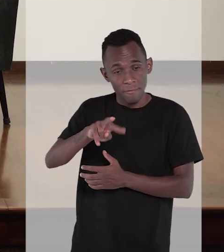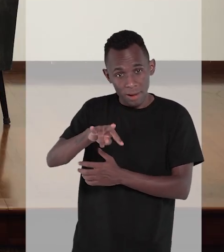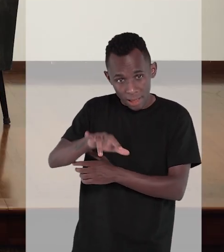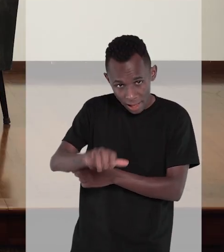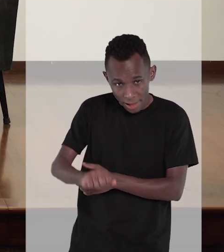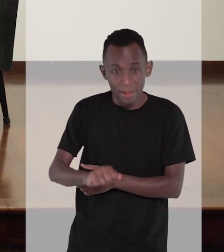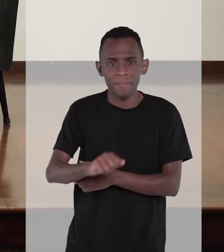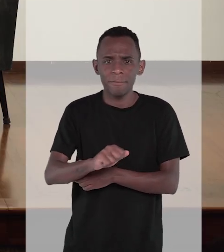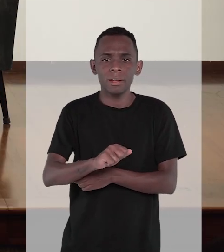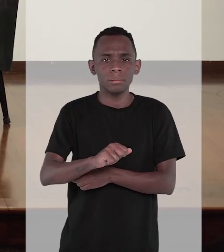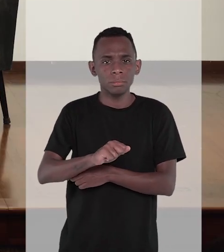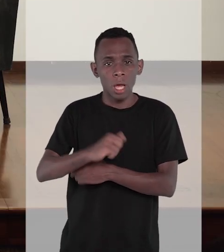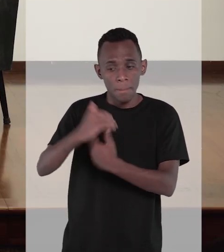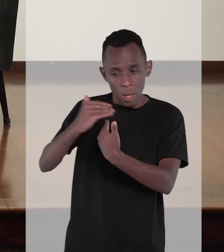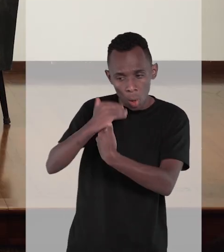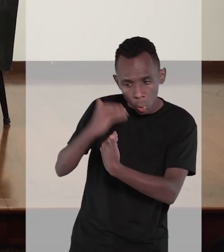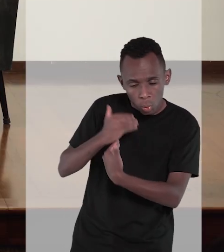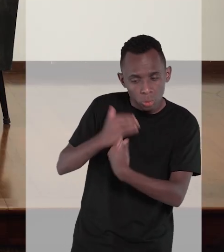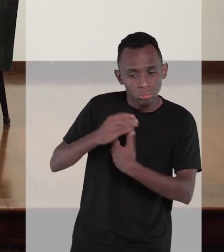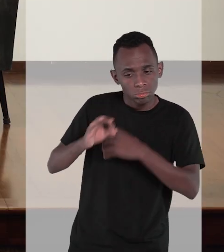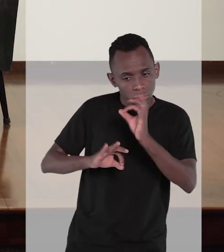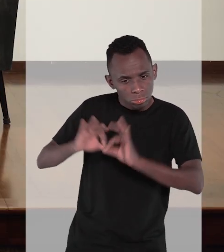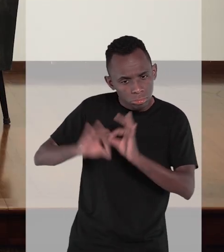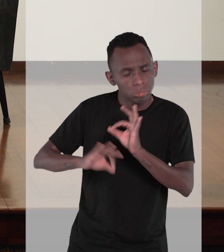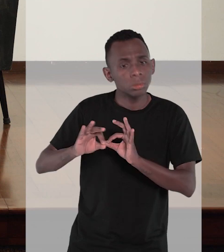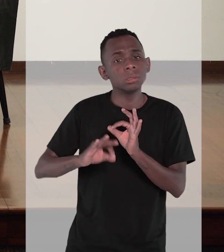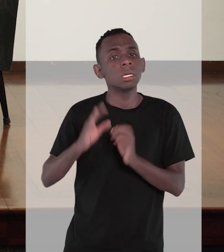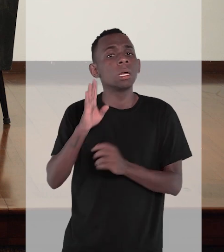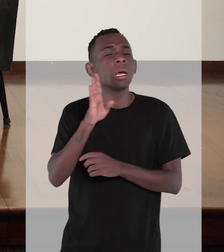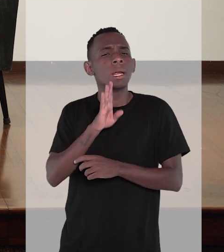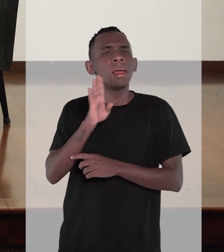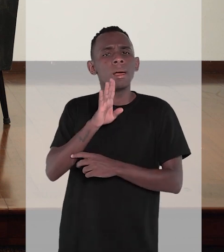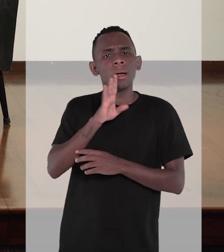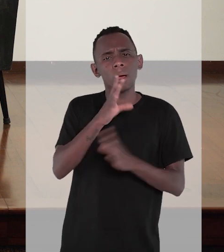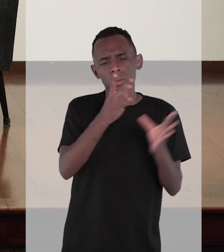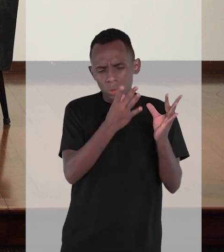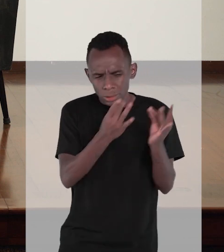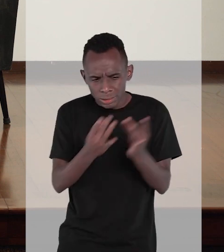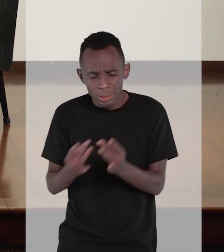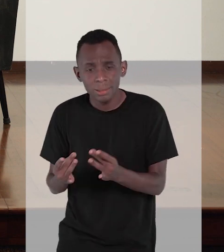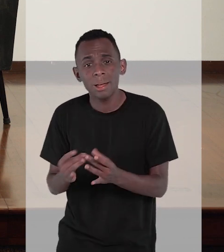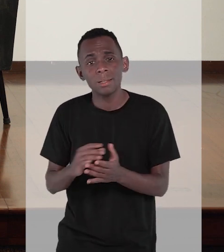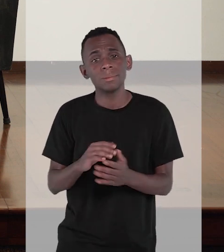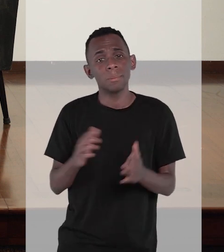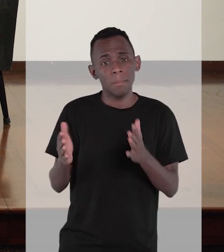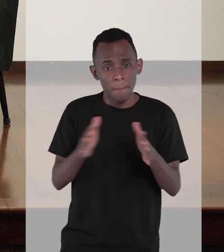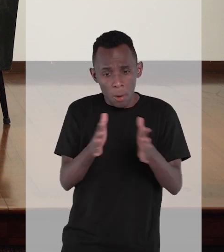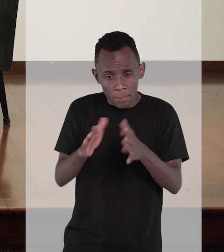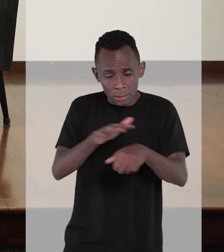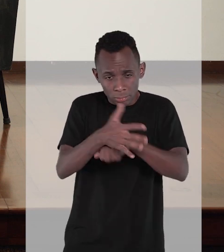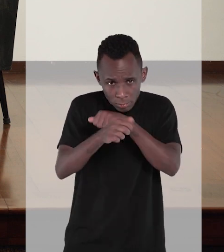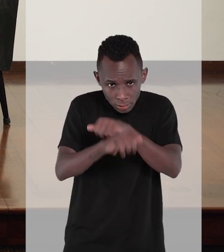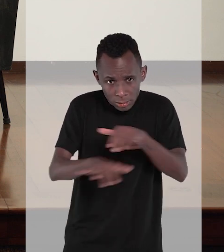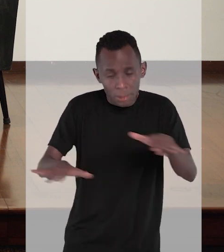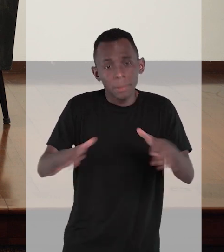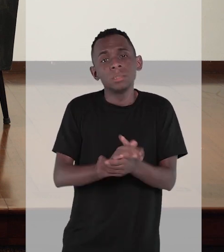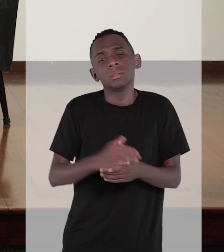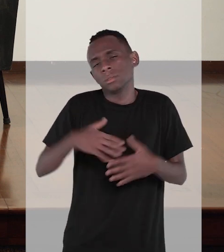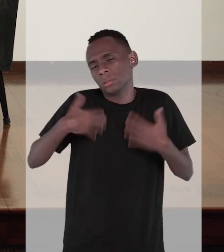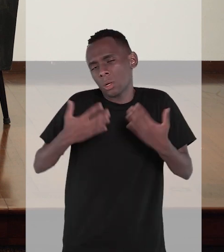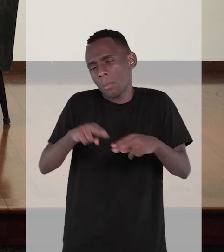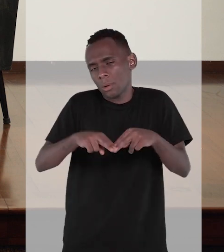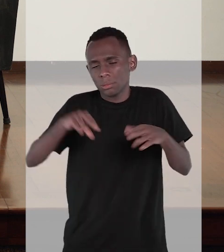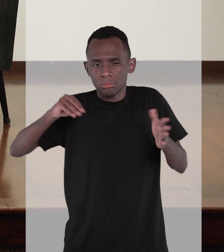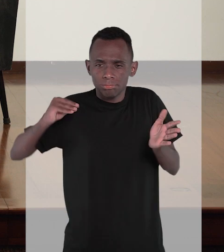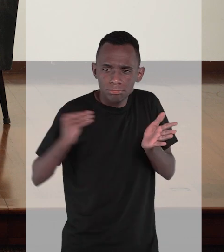de arte e ela disse, pô, isso aí é legal. Aí na pandemia eu fiz muito, levei a sério essa brincadeira e acabou entrando